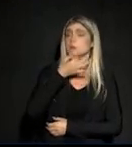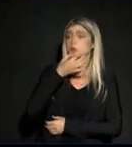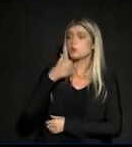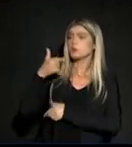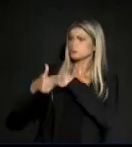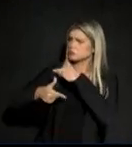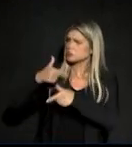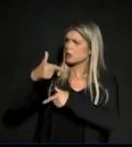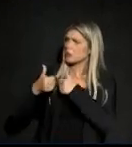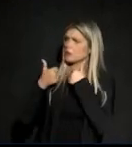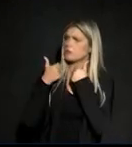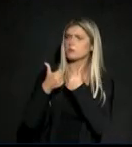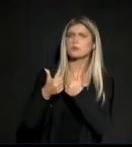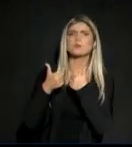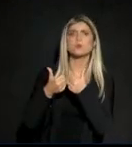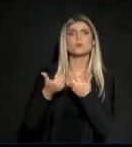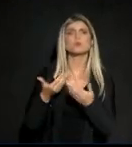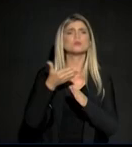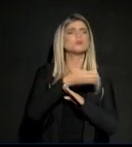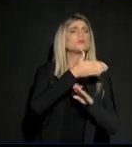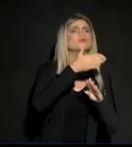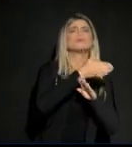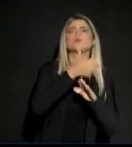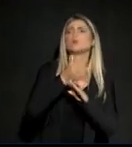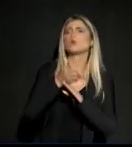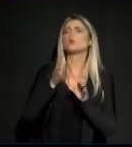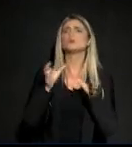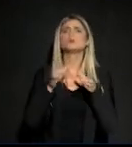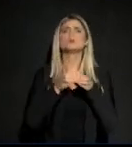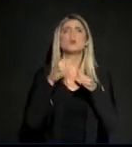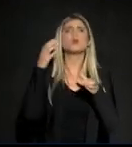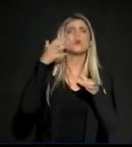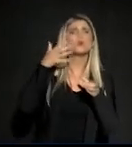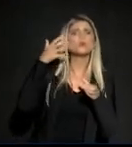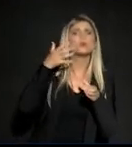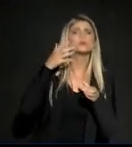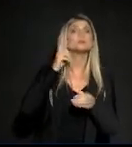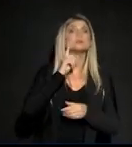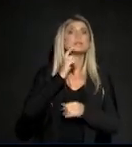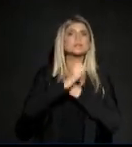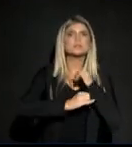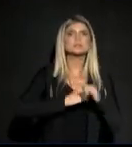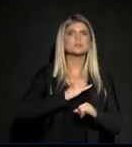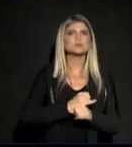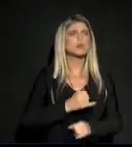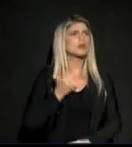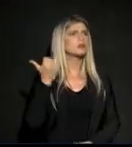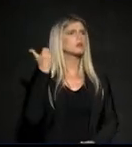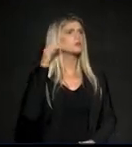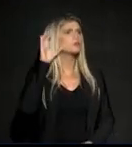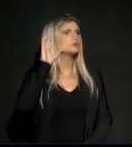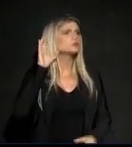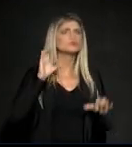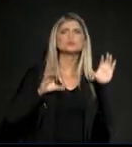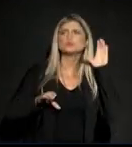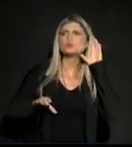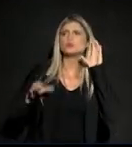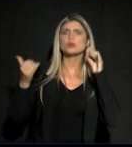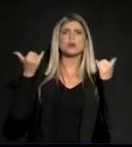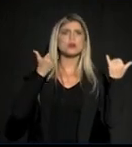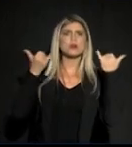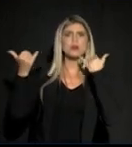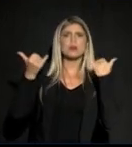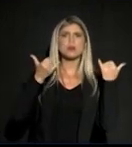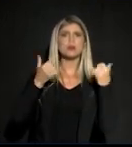diferenciado. Curiosamente, quando eu vou nos fóruns internacionais, eu escuto muito mais elogio do que nos fóruns locais, o que é o que faz a gente pensar,